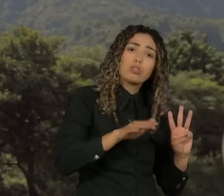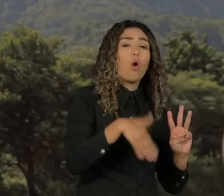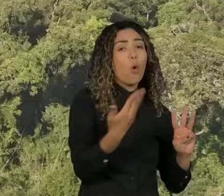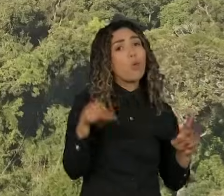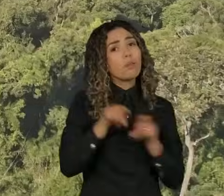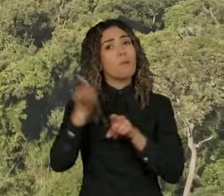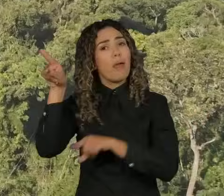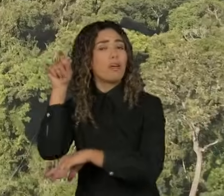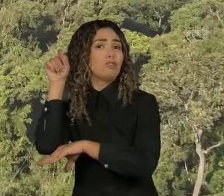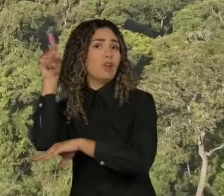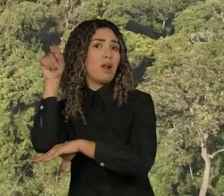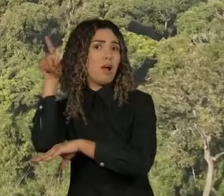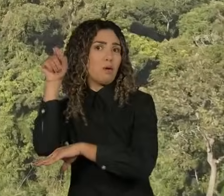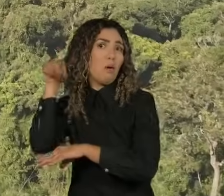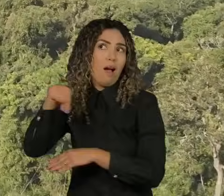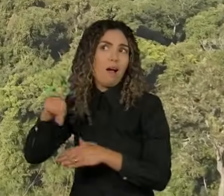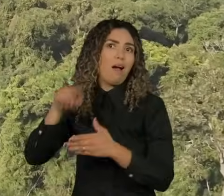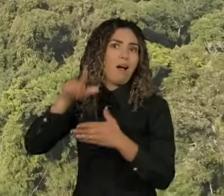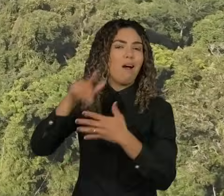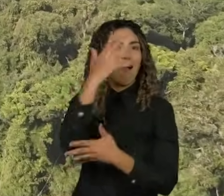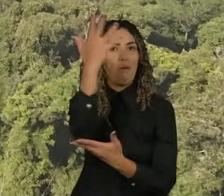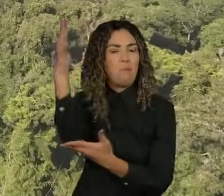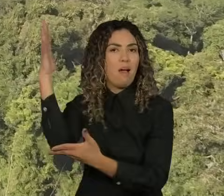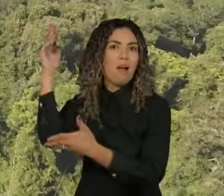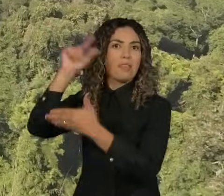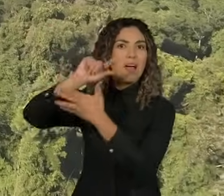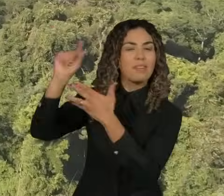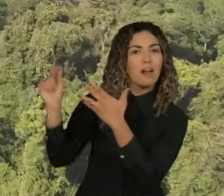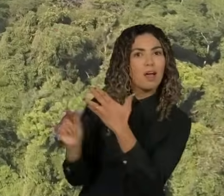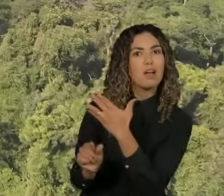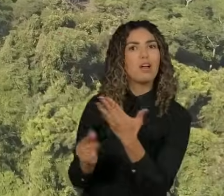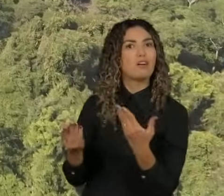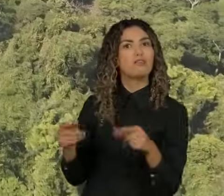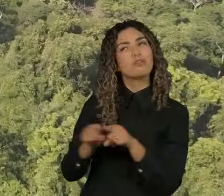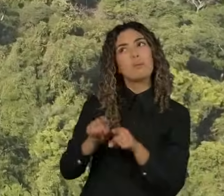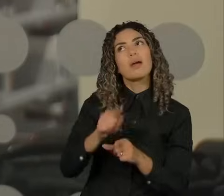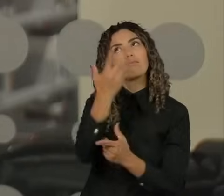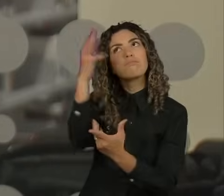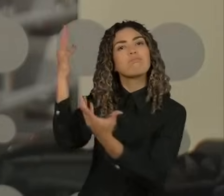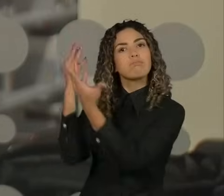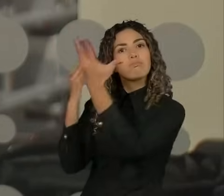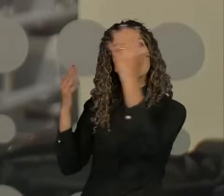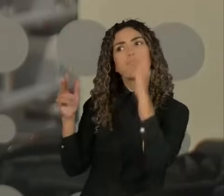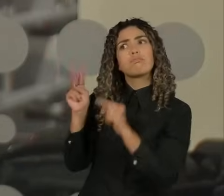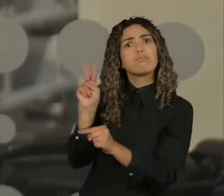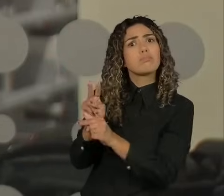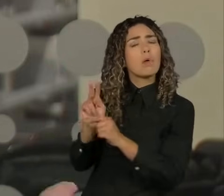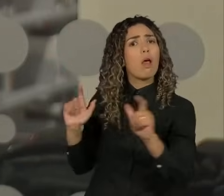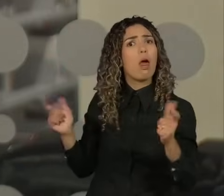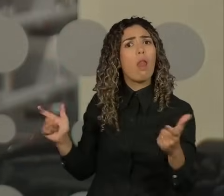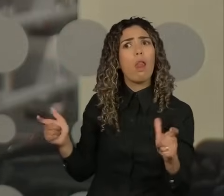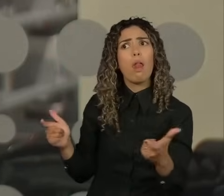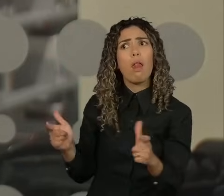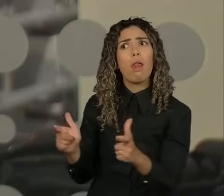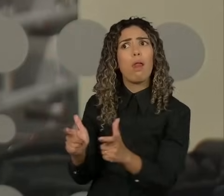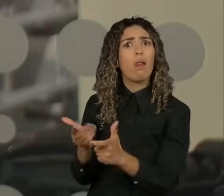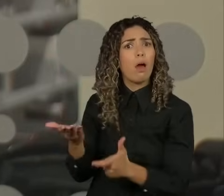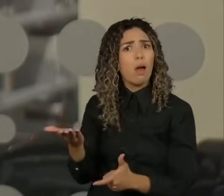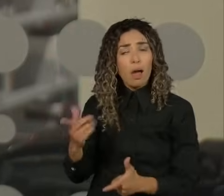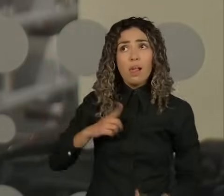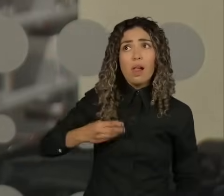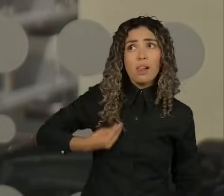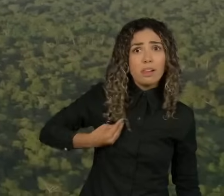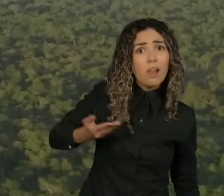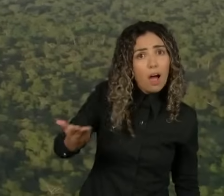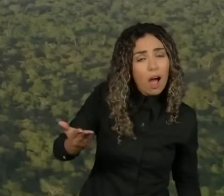Jaraguá, né, na Mata Atlântica, com a proteção, né, desse bioma que quase desapareceu. E se está aqui ainda é